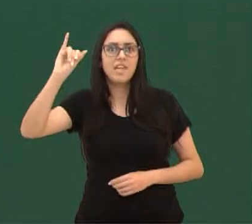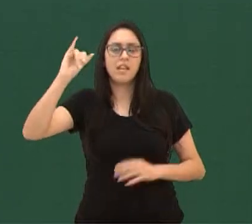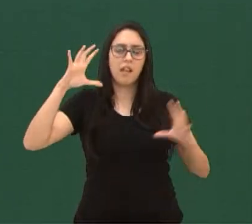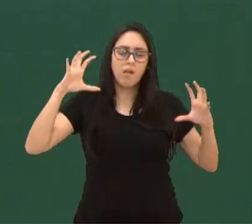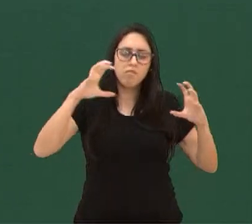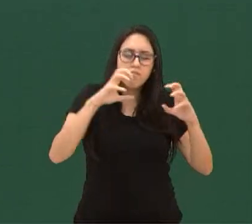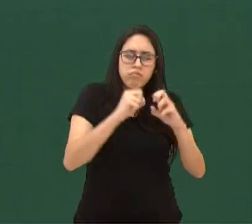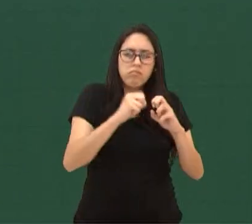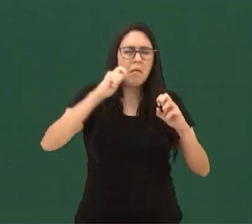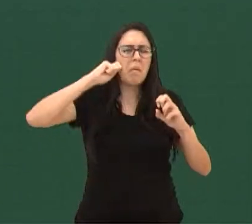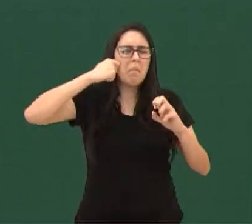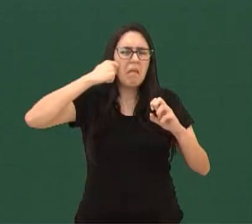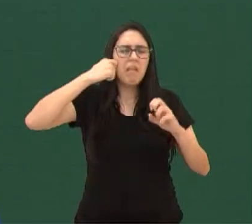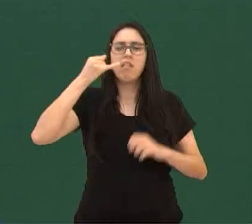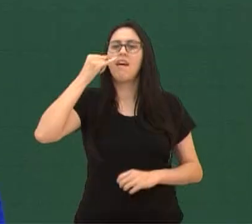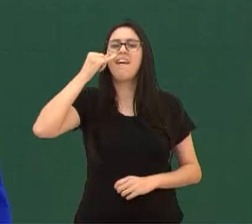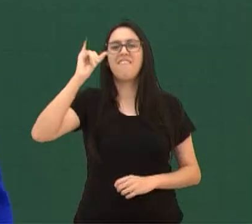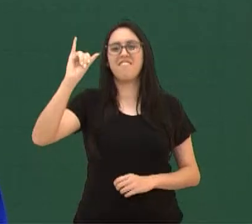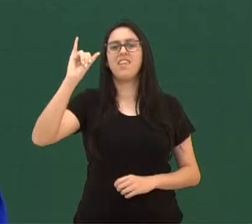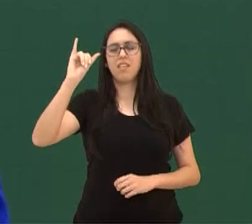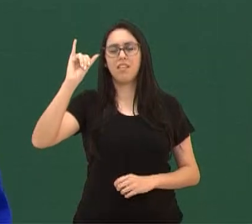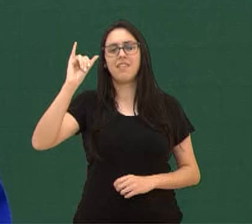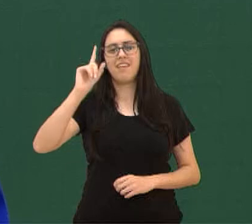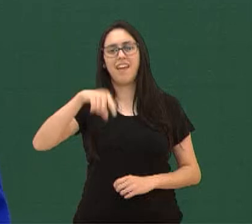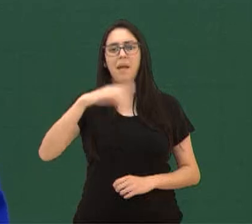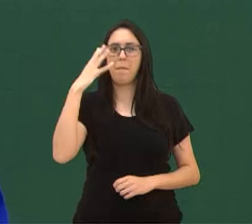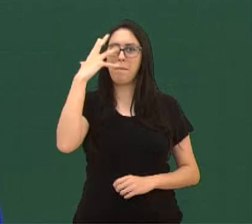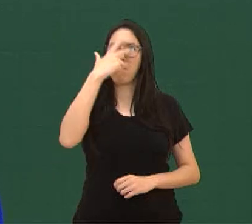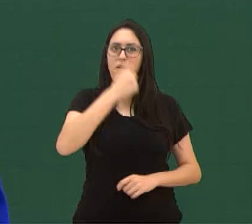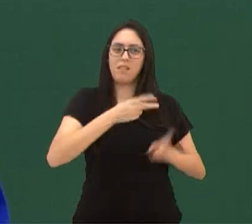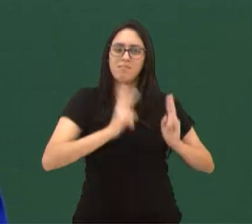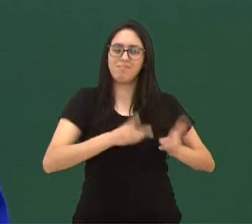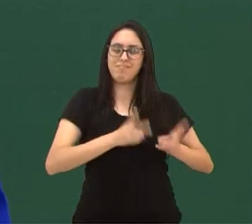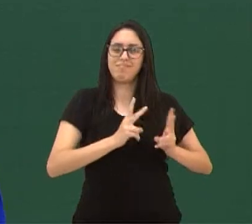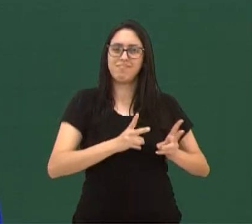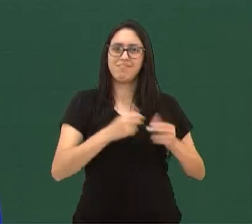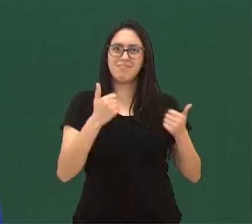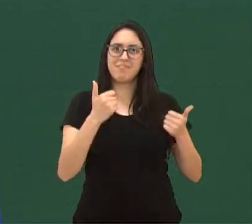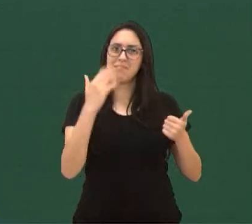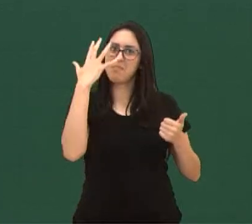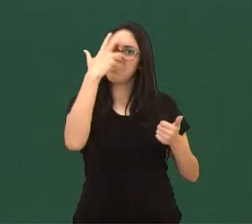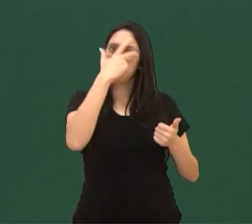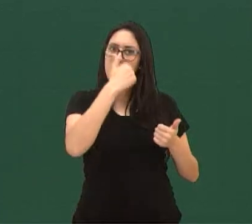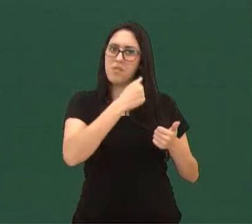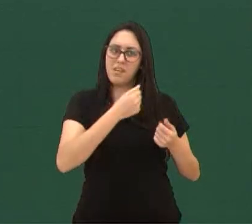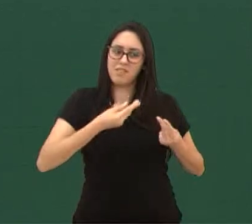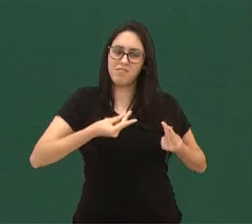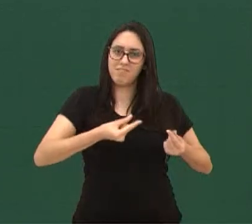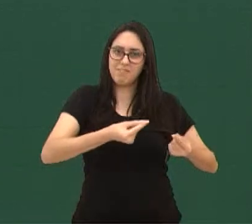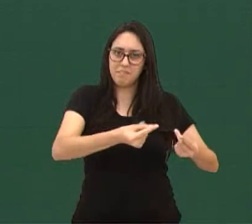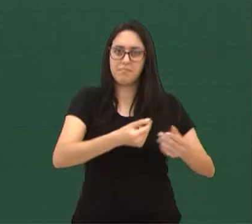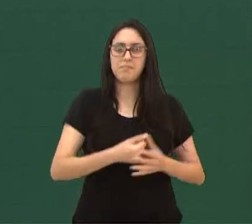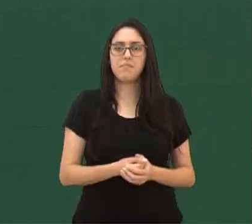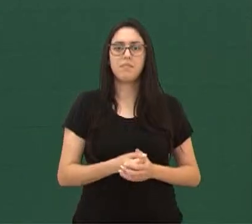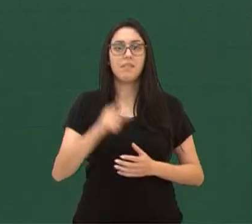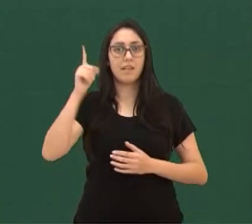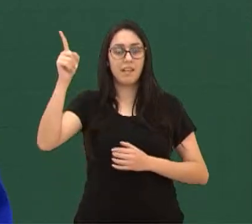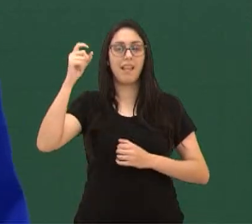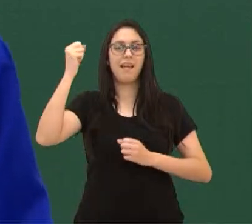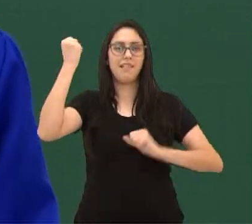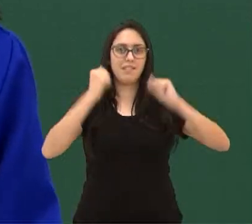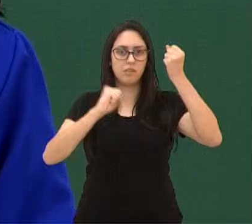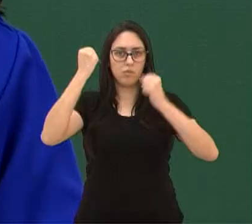retarda esse processo, deixando a fruta com uma corzinha bonita e um aspecto mais agradável aí durante mais tempo. Na indústria, a gente